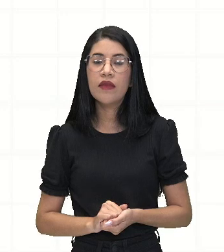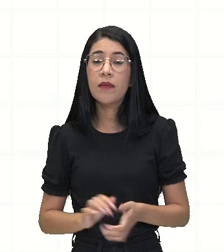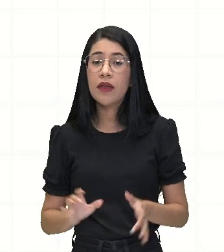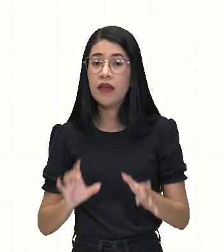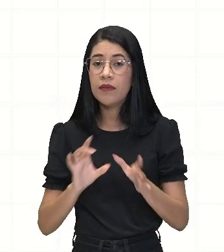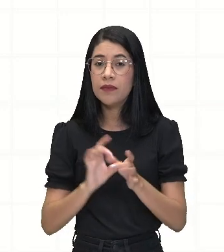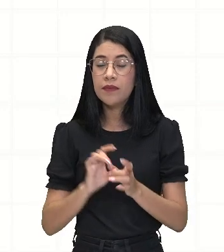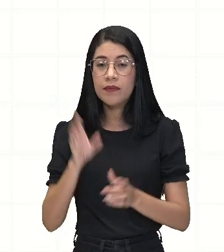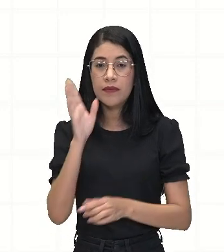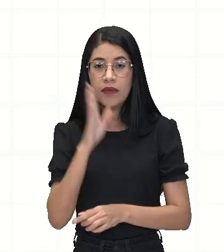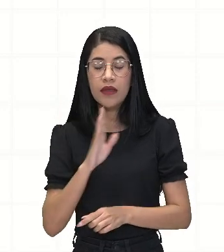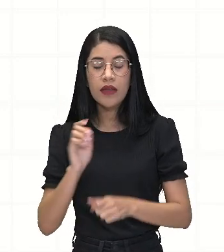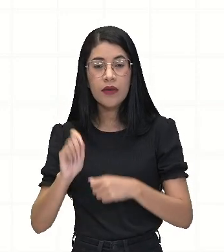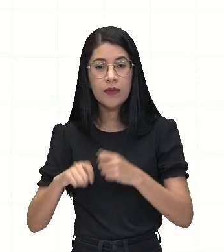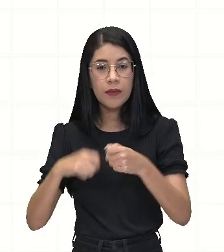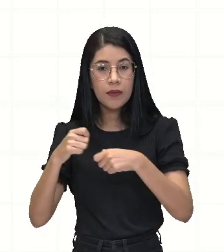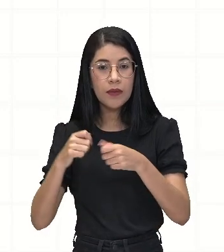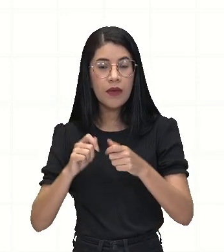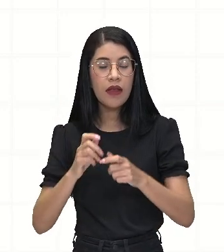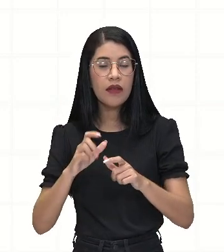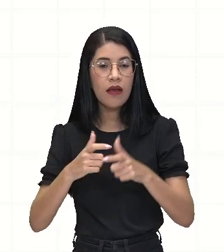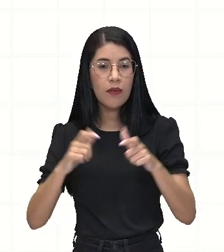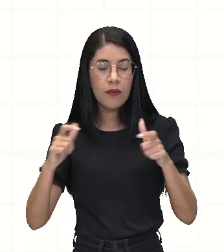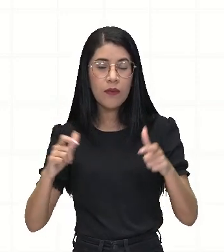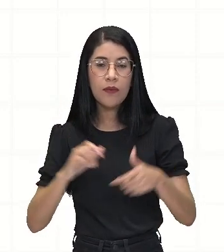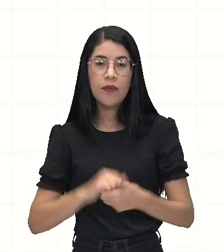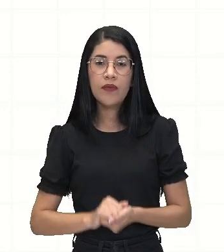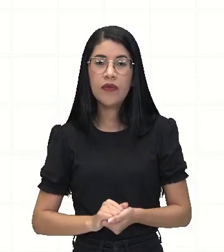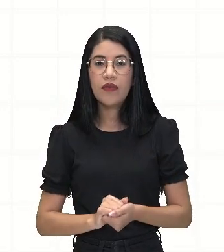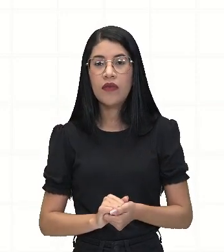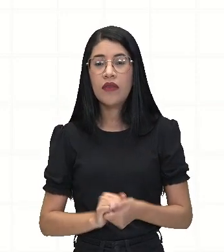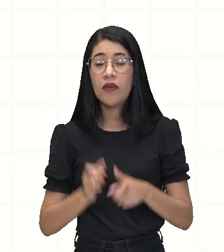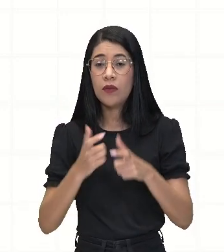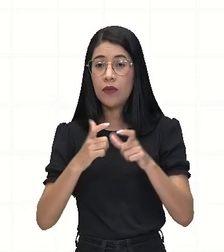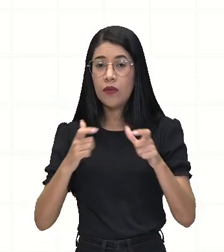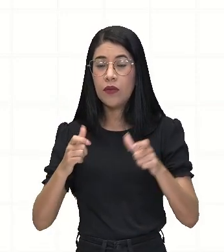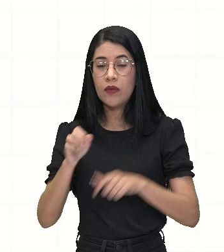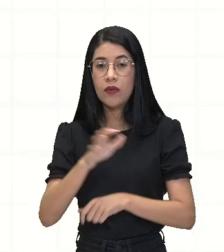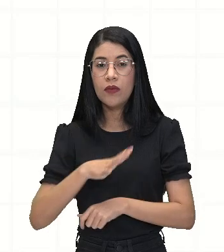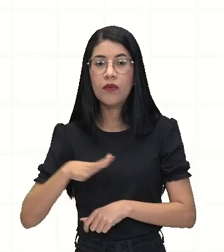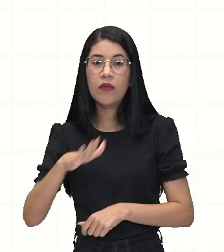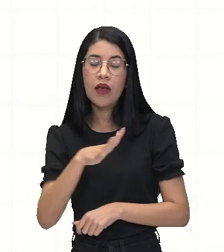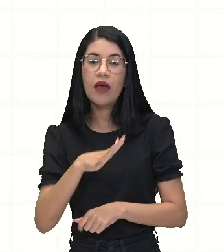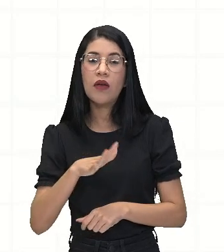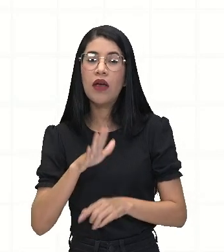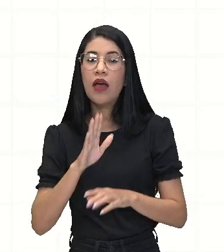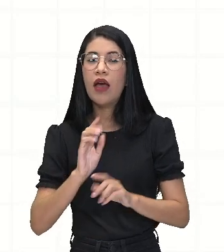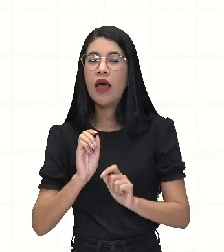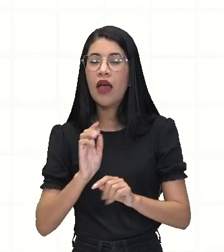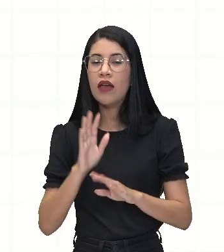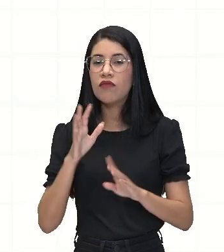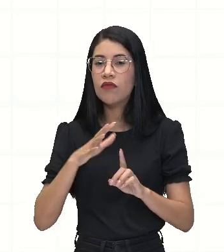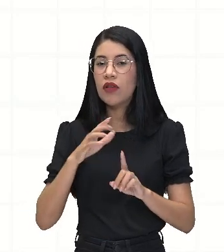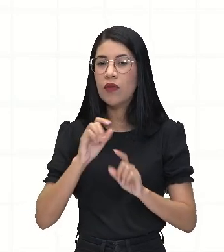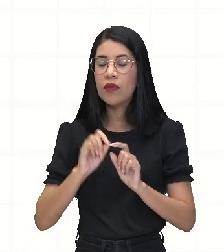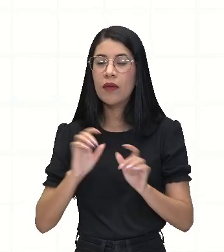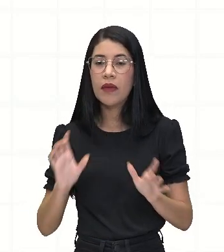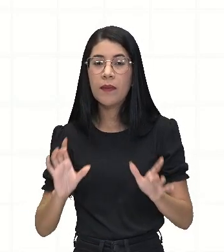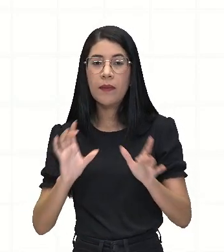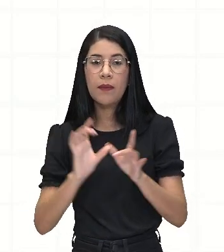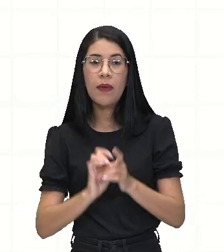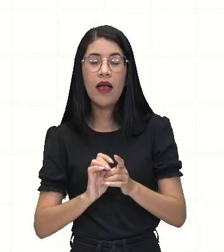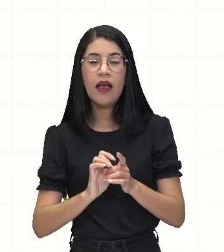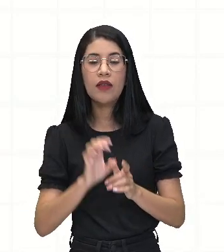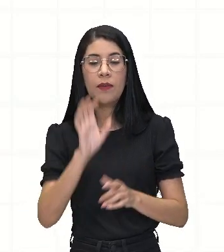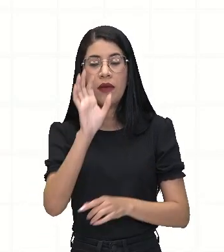desenvolvimento econômico. A expansão territorial, né, acabou contribuindo, olha, aqui para a integração das